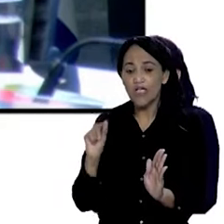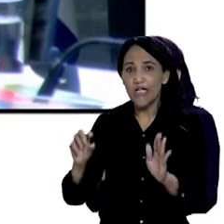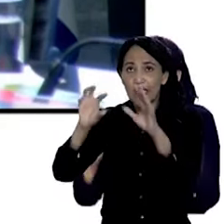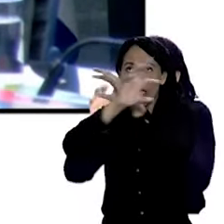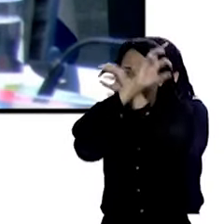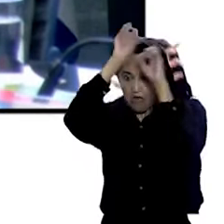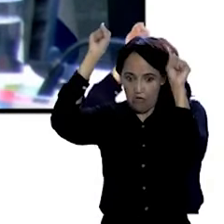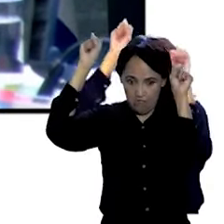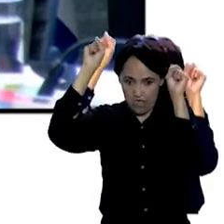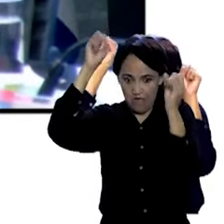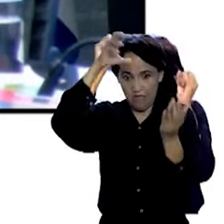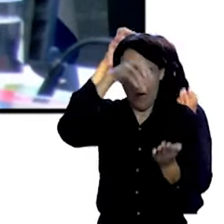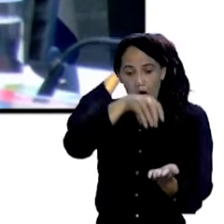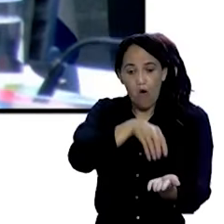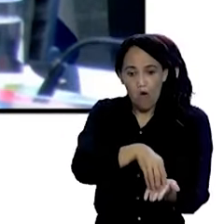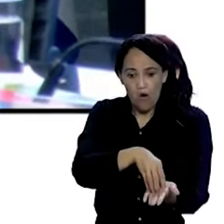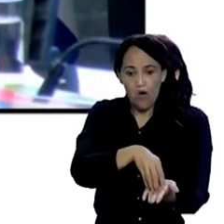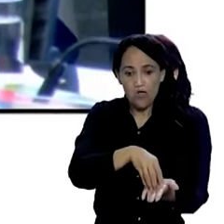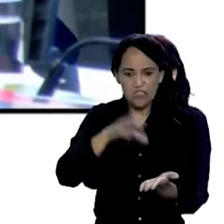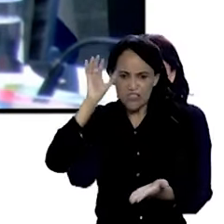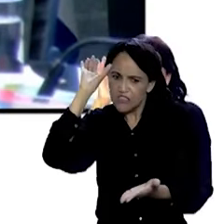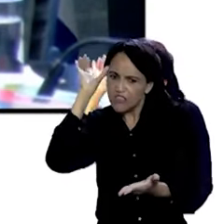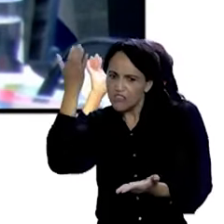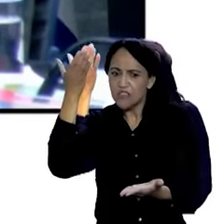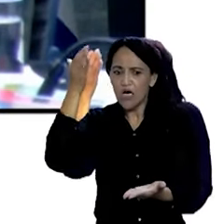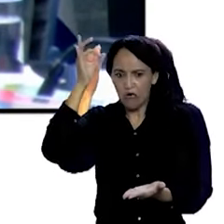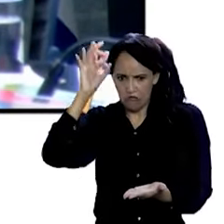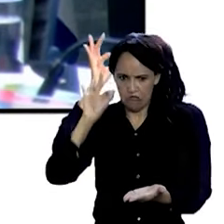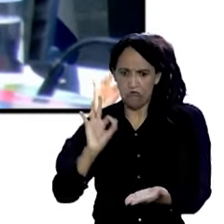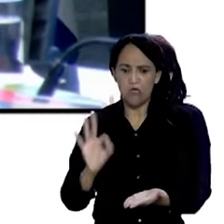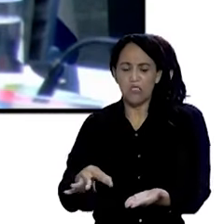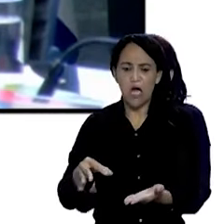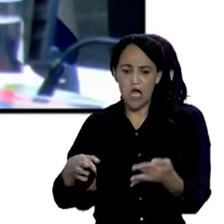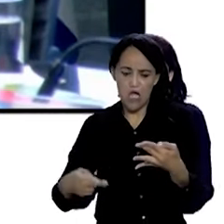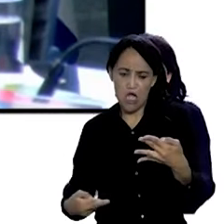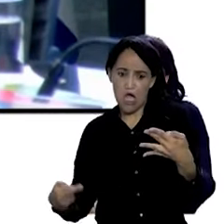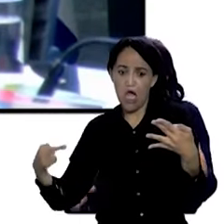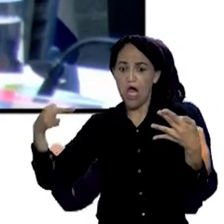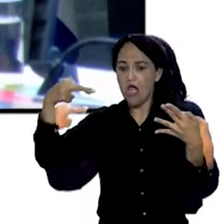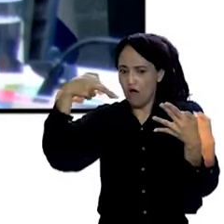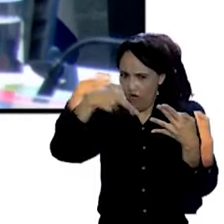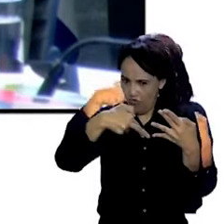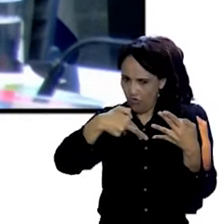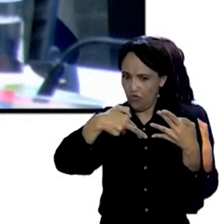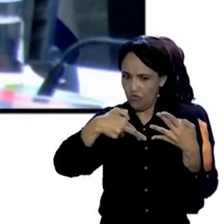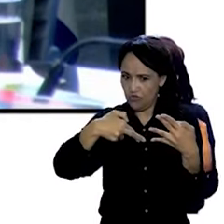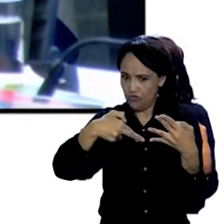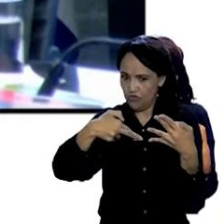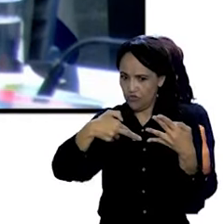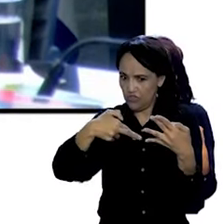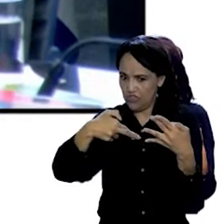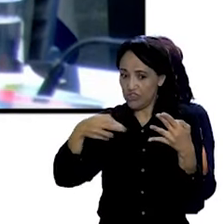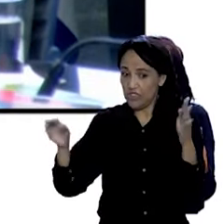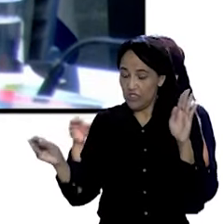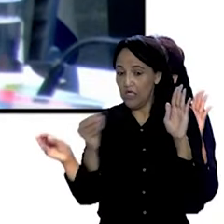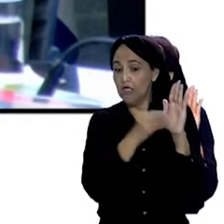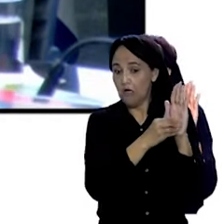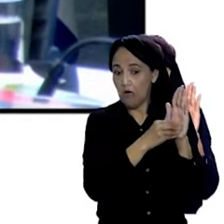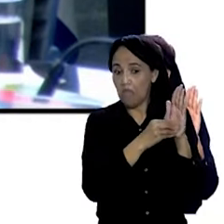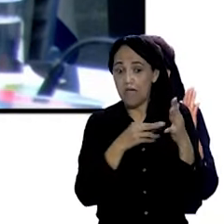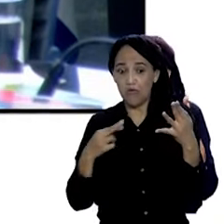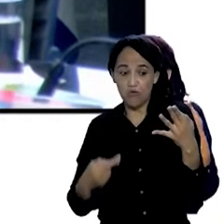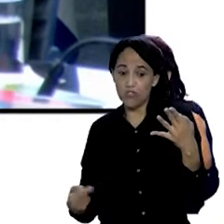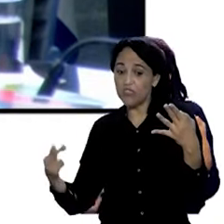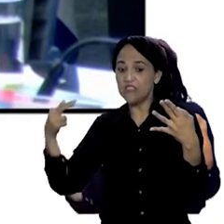decisão Em Fatos e direito recursos em processos interpostos perante as cortes de segundo grau os